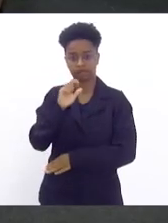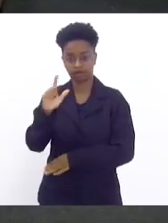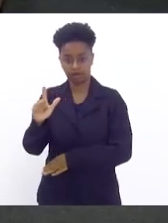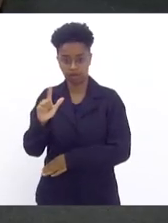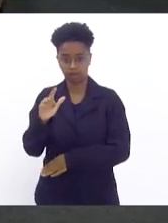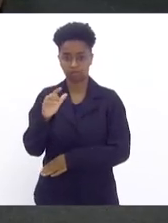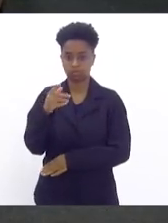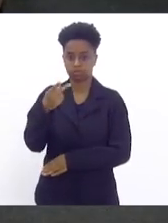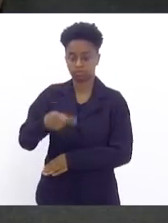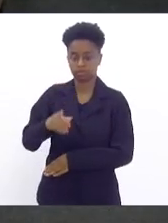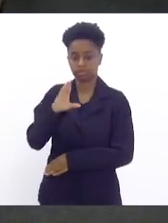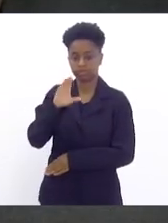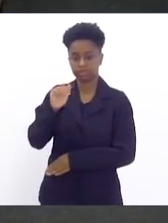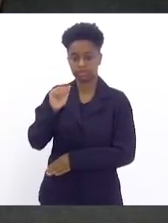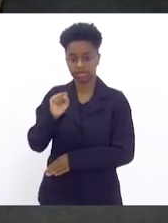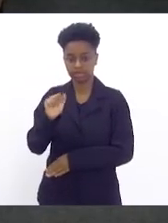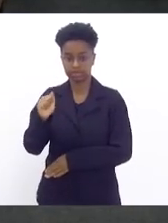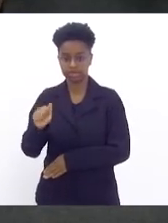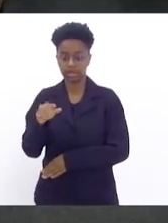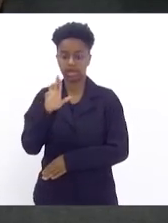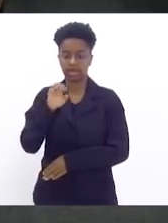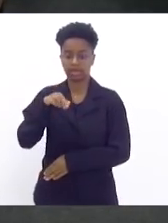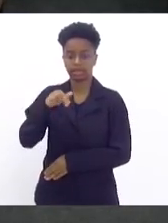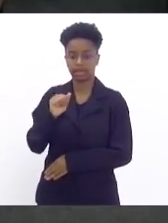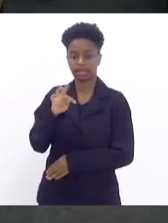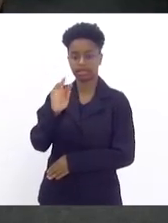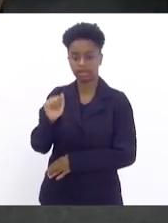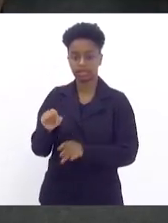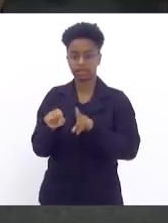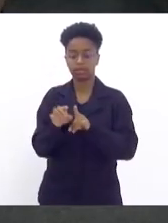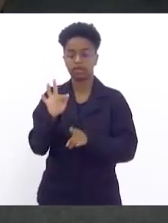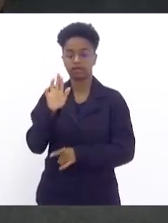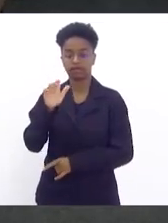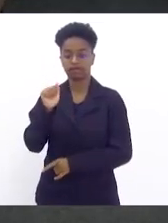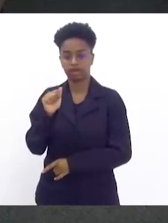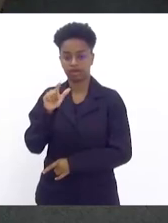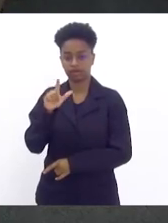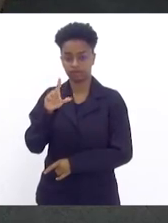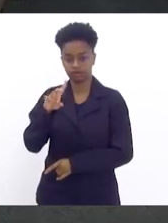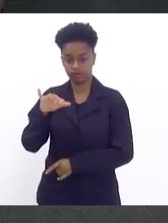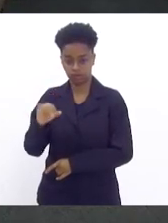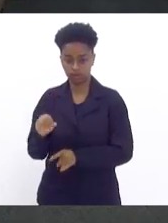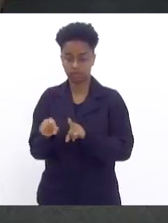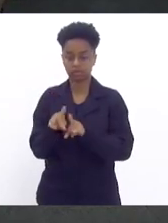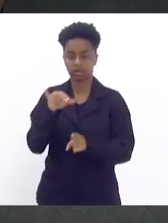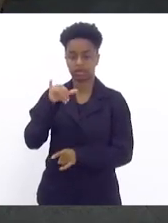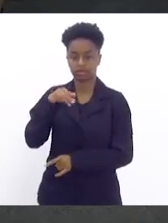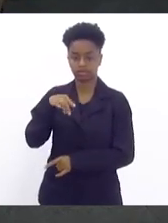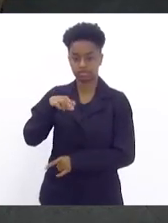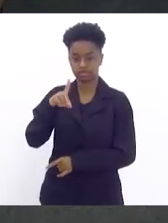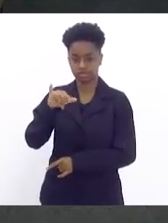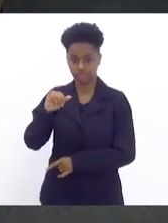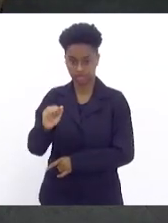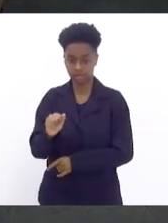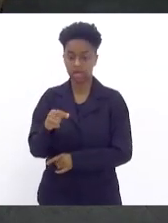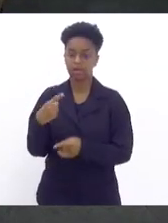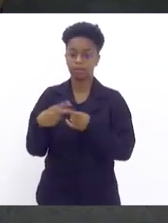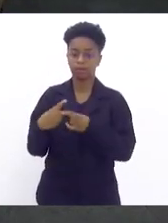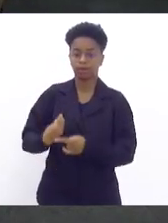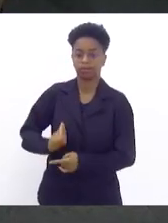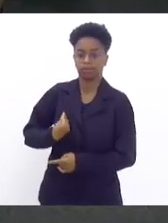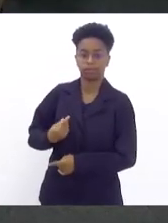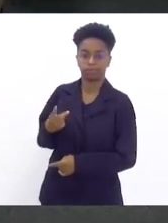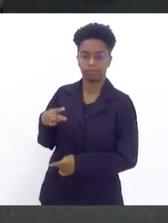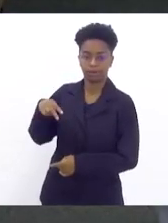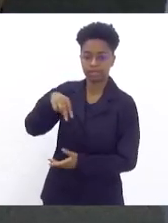Ceasa da Renata Souza do deputado Flávio serafini e da deputada índia que se fizeram um presente